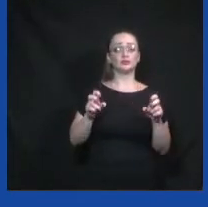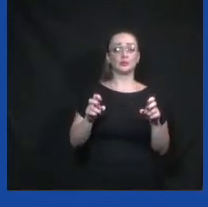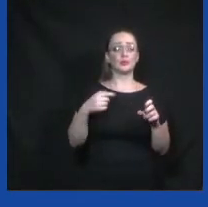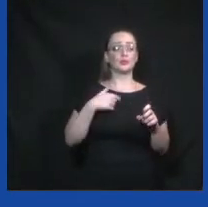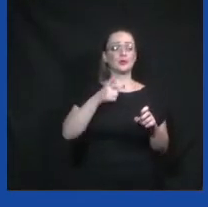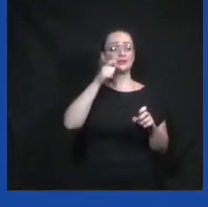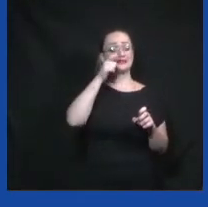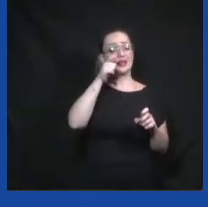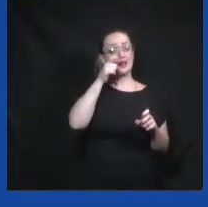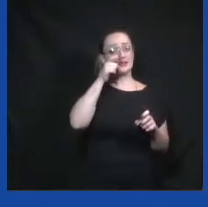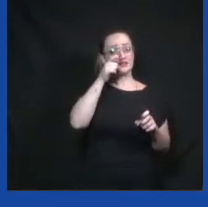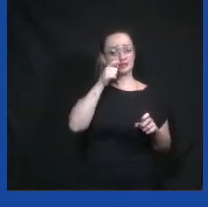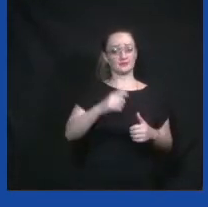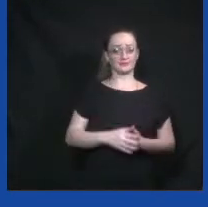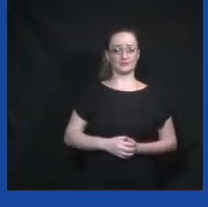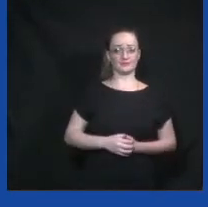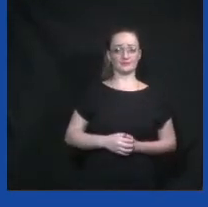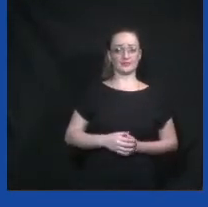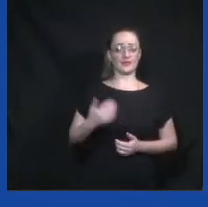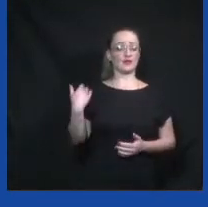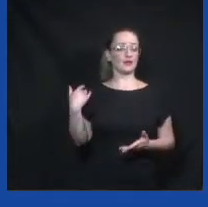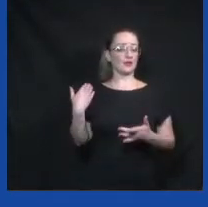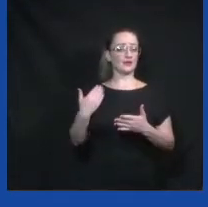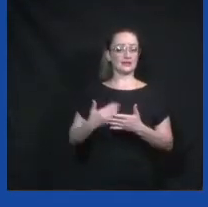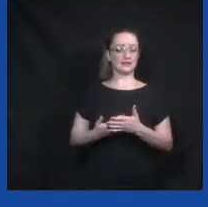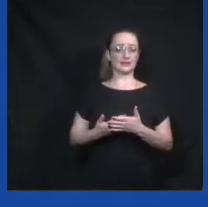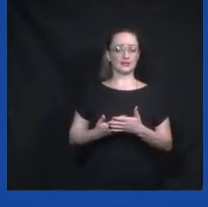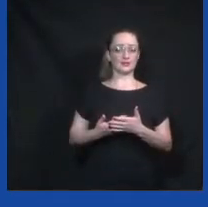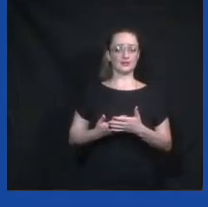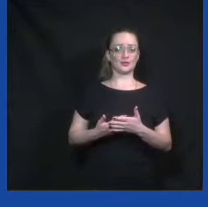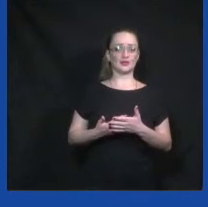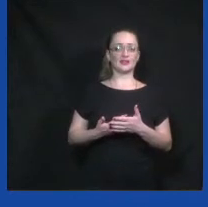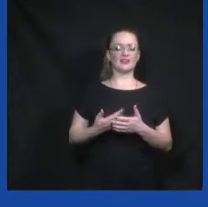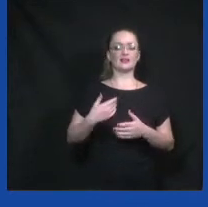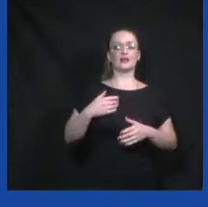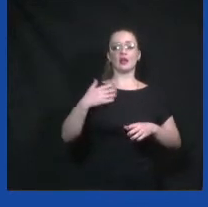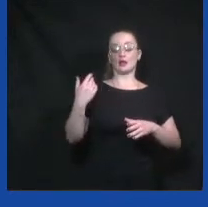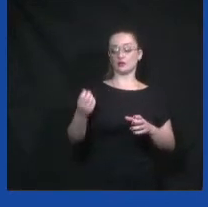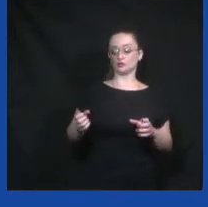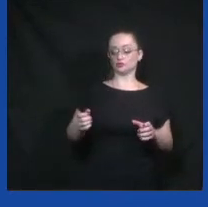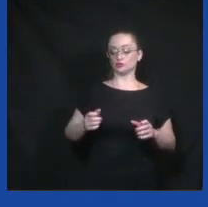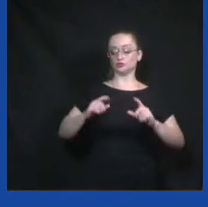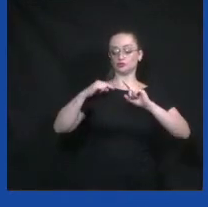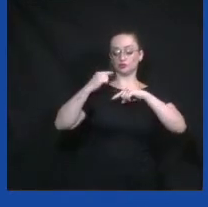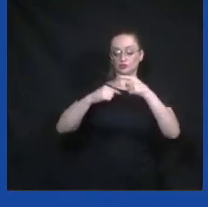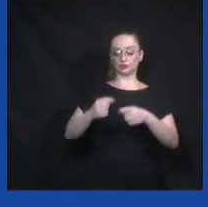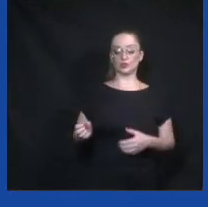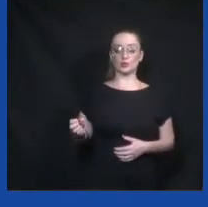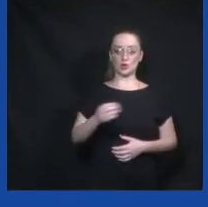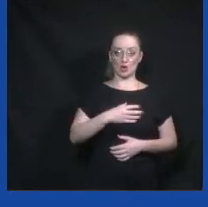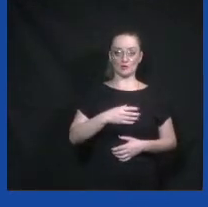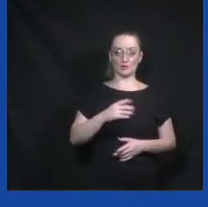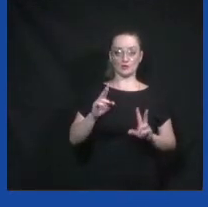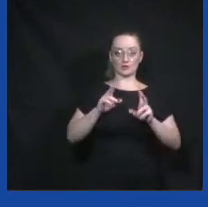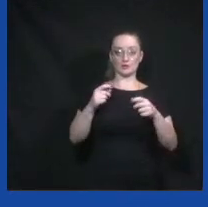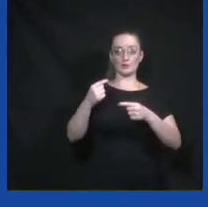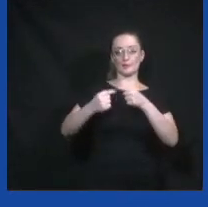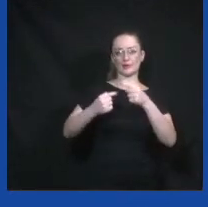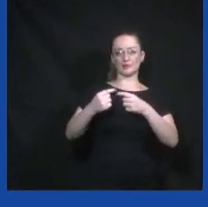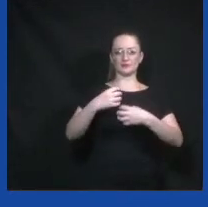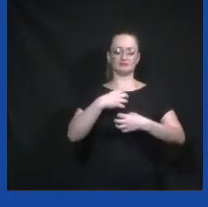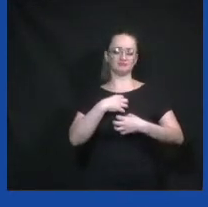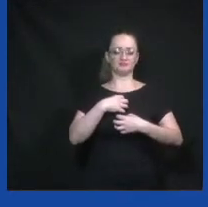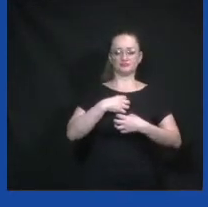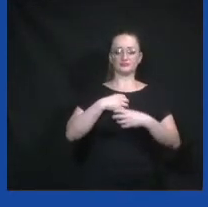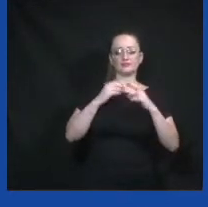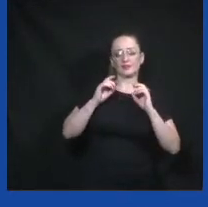interesse recente das novas gerações em relação à política, mas com um ar de quem, com todo